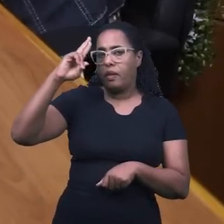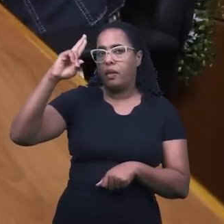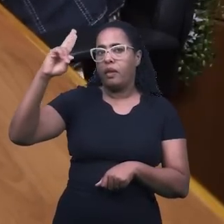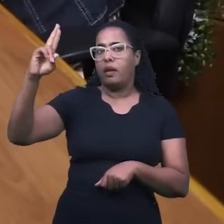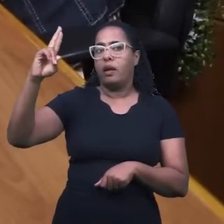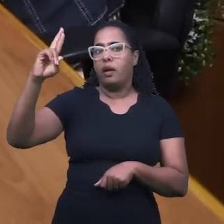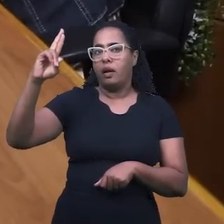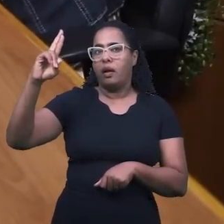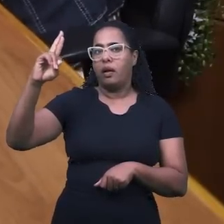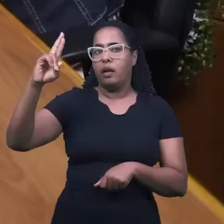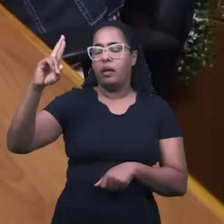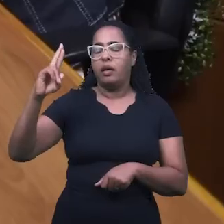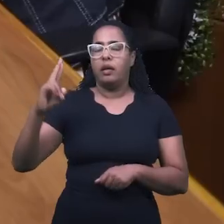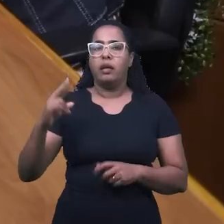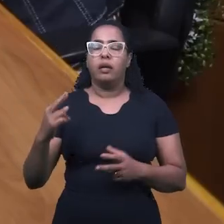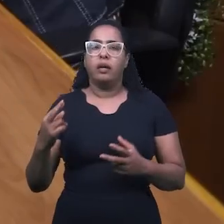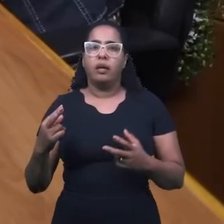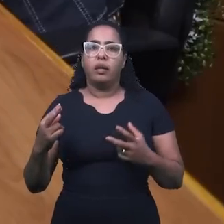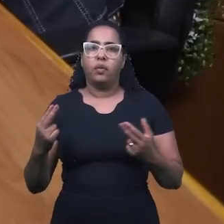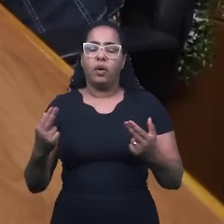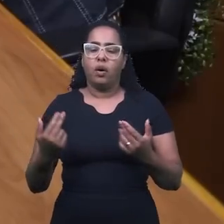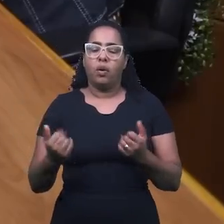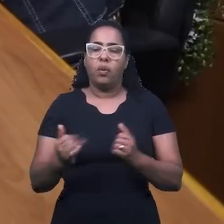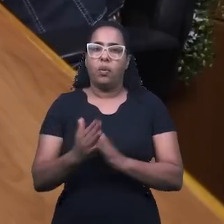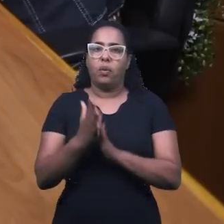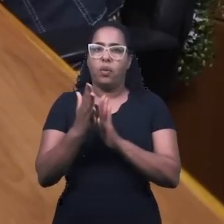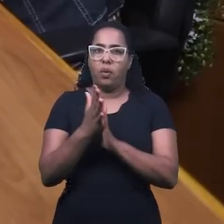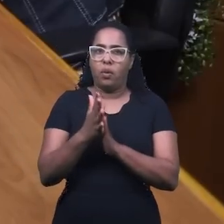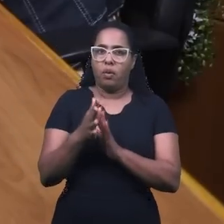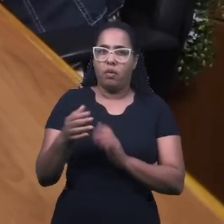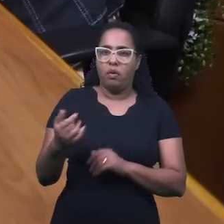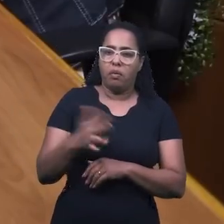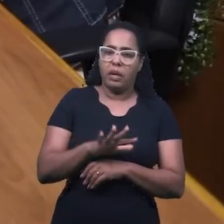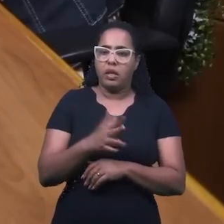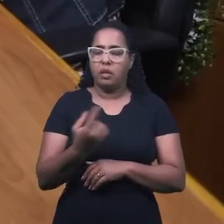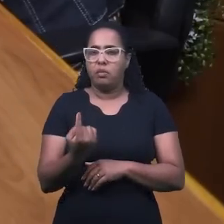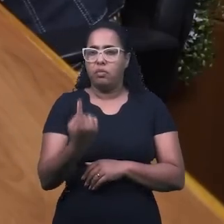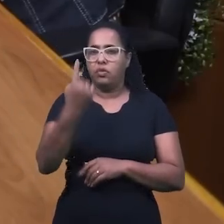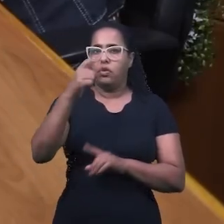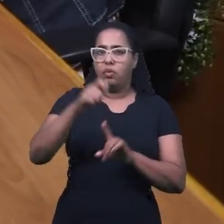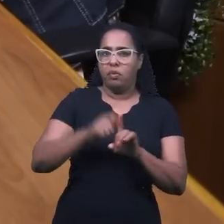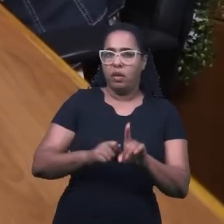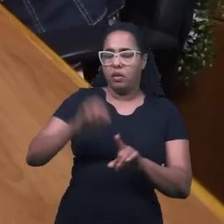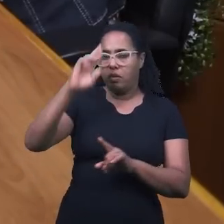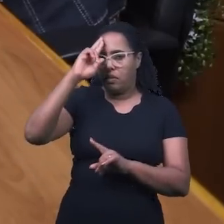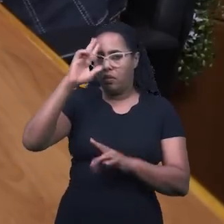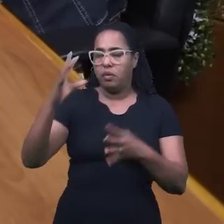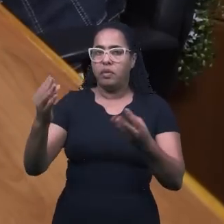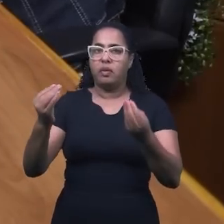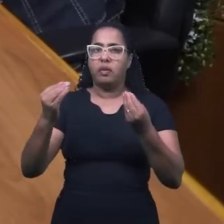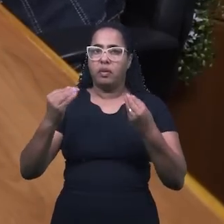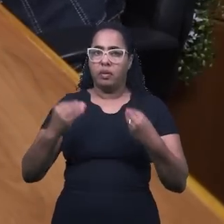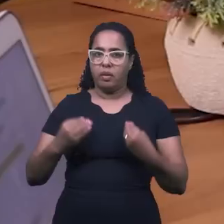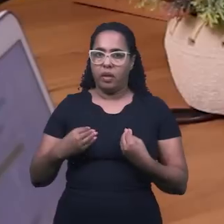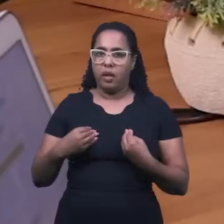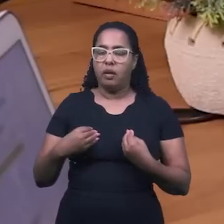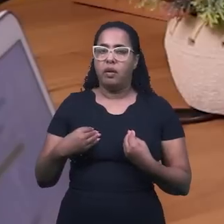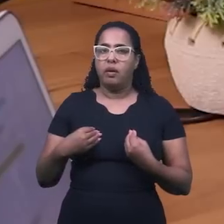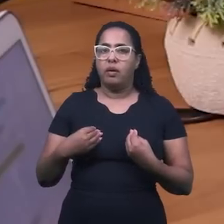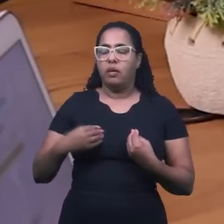o Senhor, como foi um louvor recentemente, tem o que, um mês atrás, o Senhor me